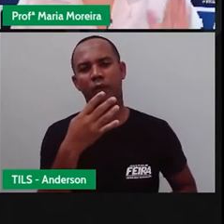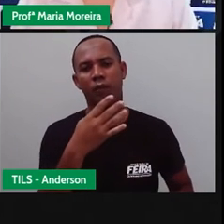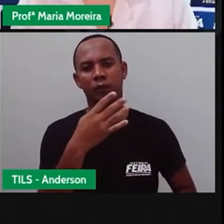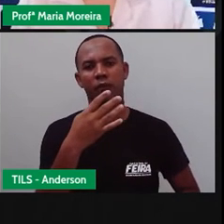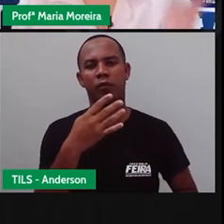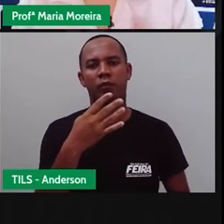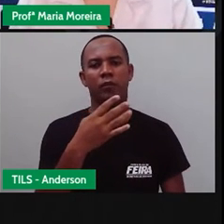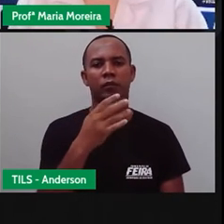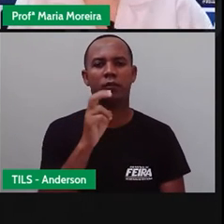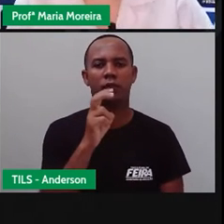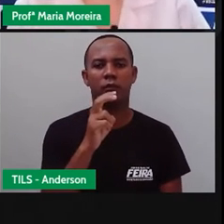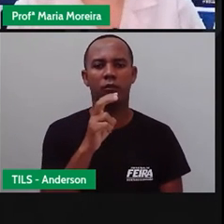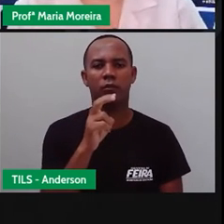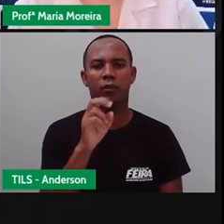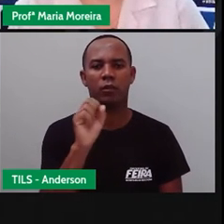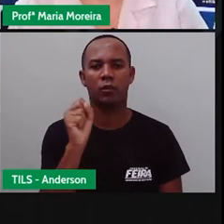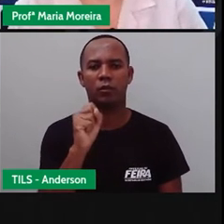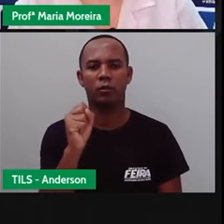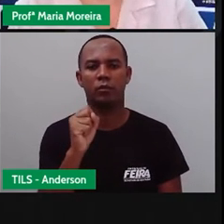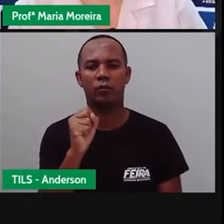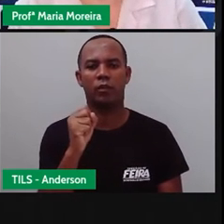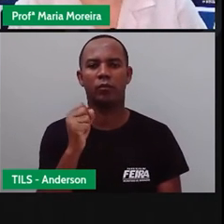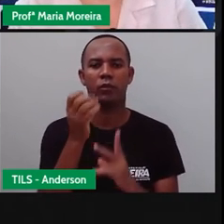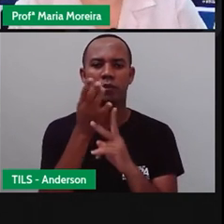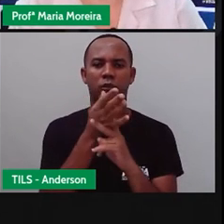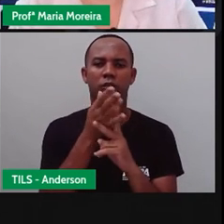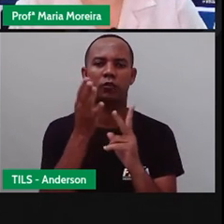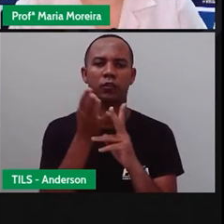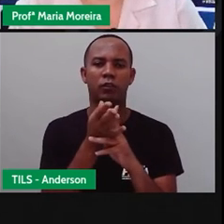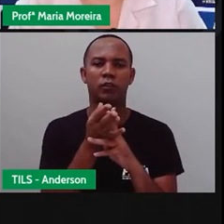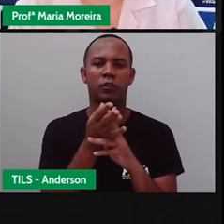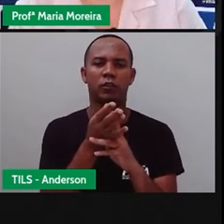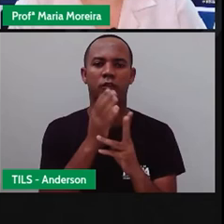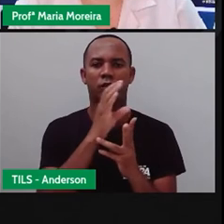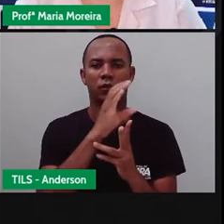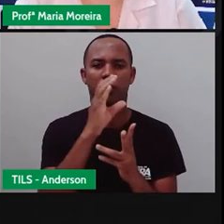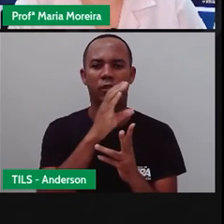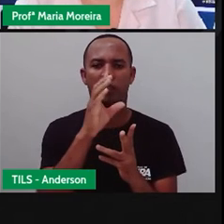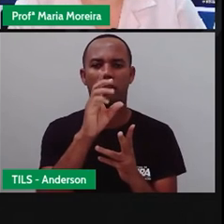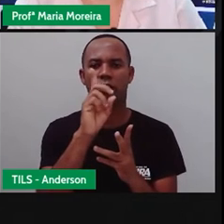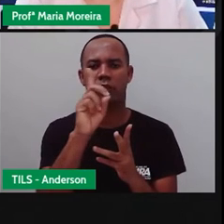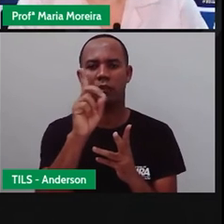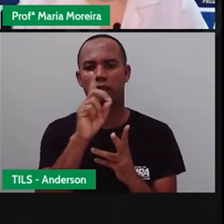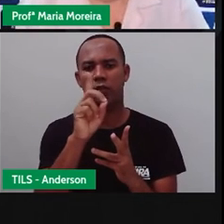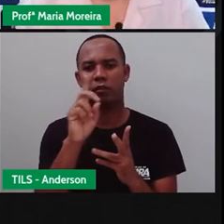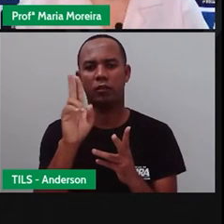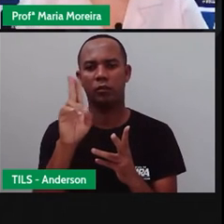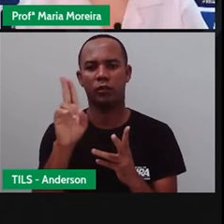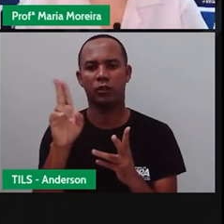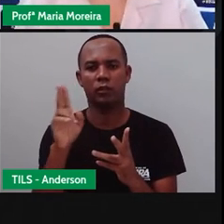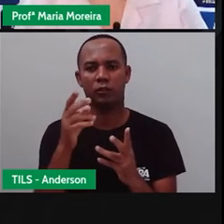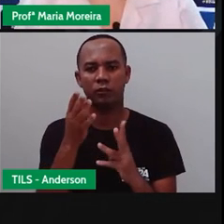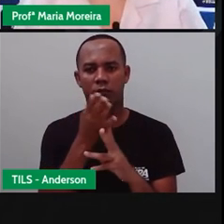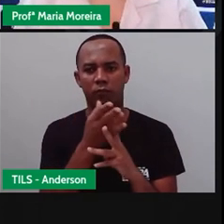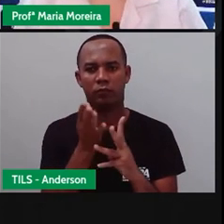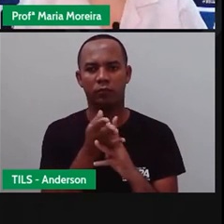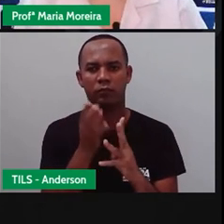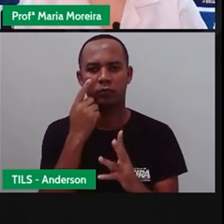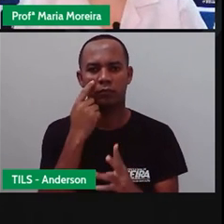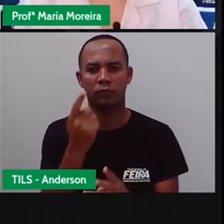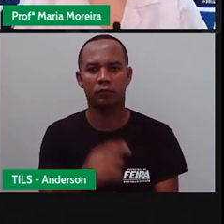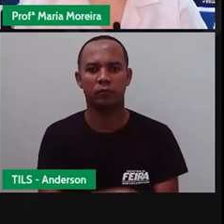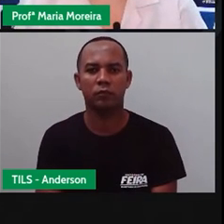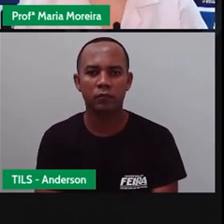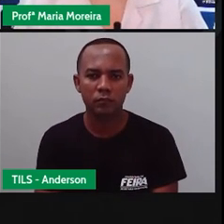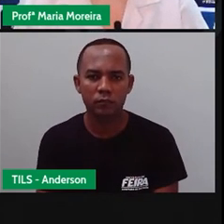dividir centena dezena e Unidade Lembrando que o unidade dezena e o que sem pena Então